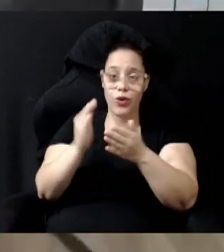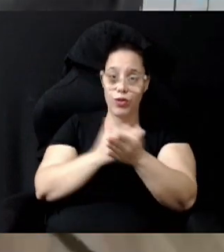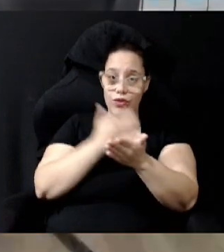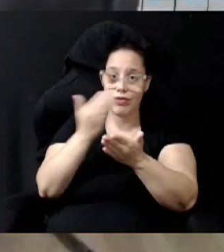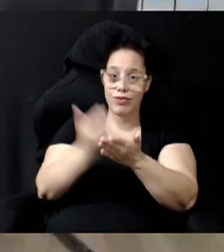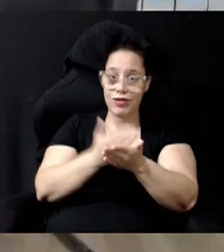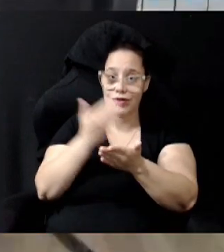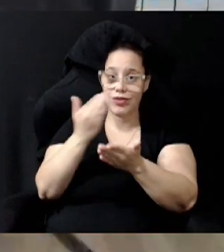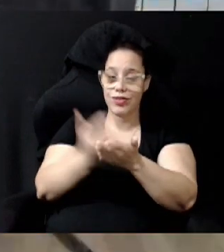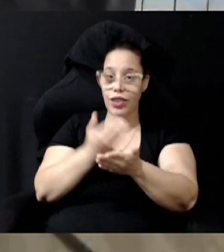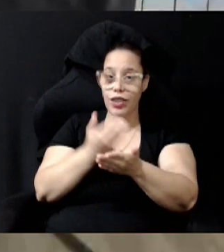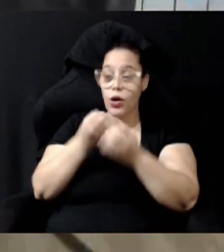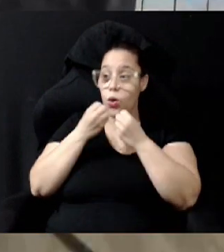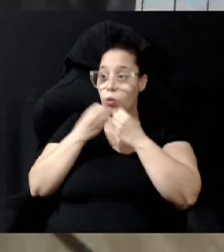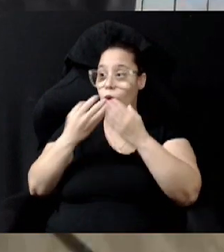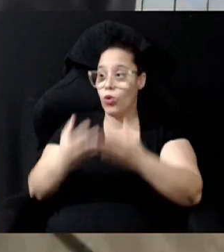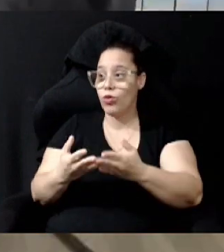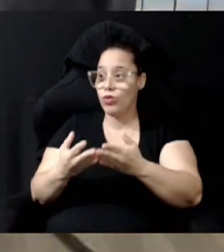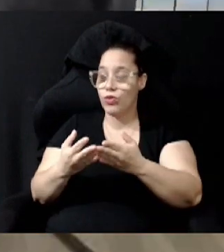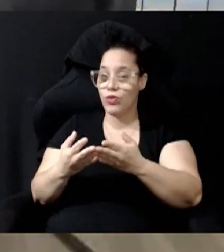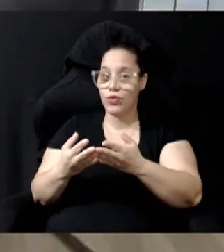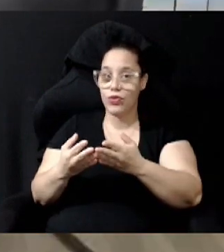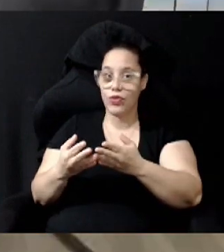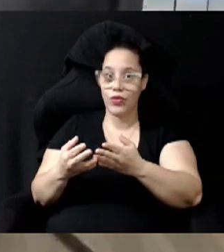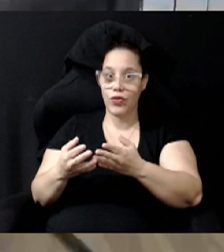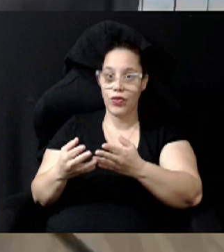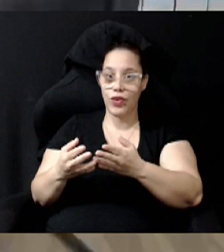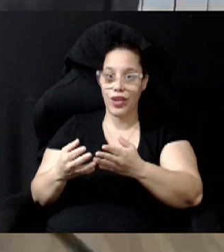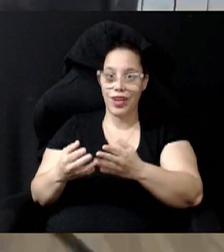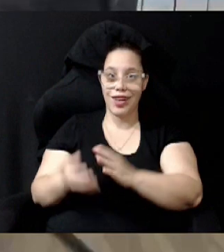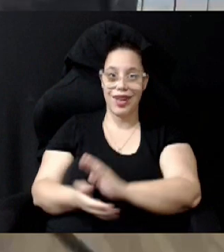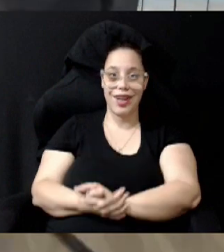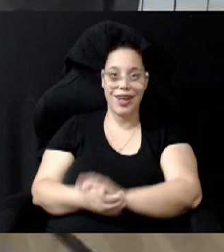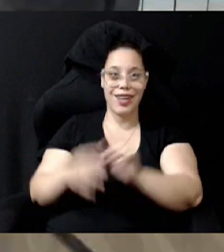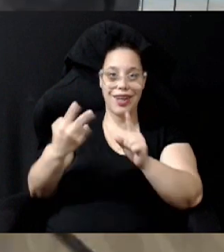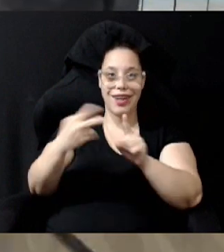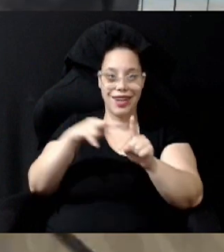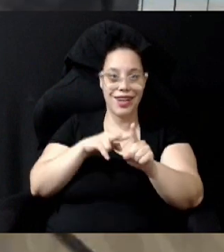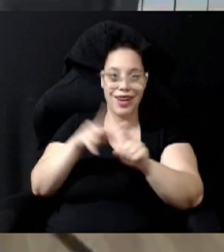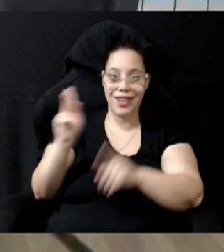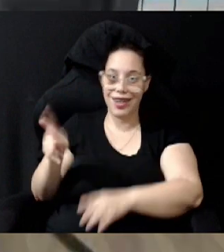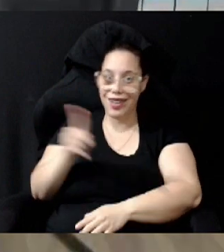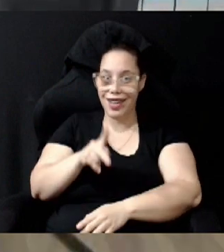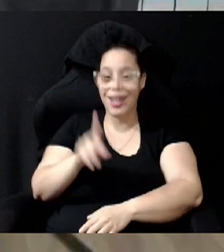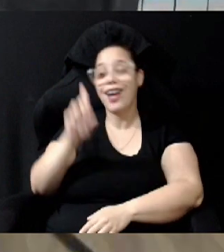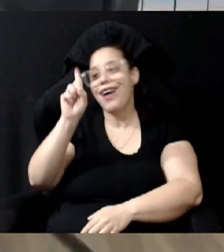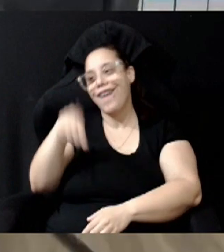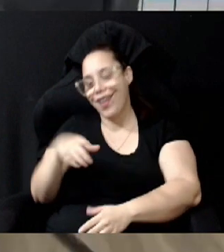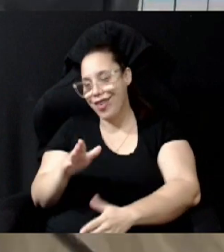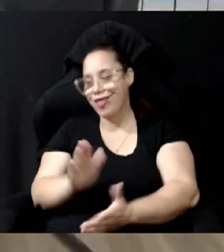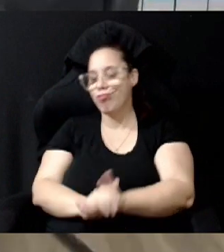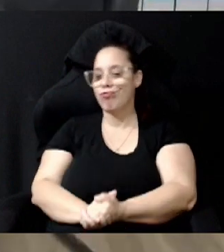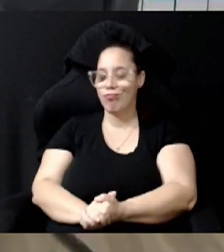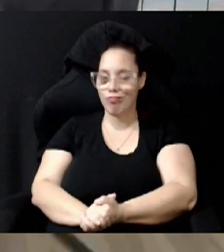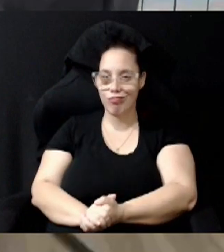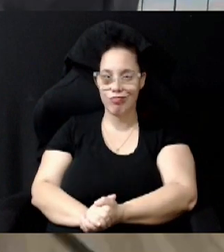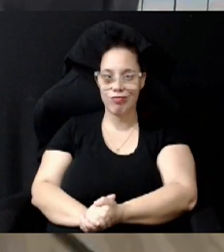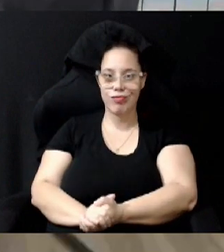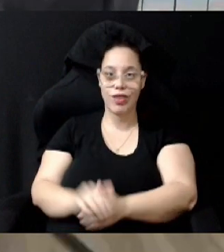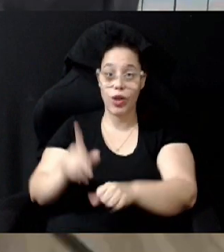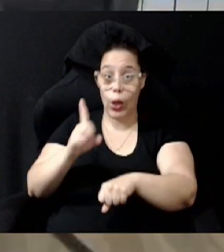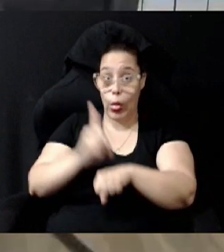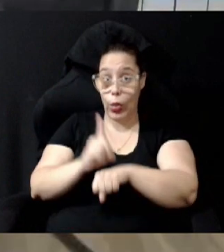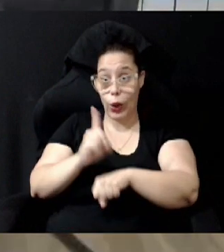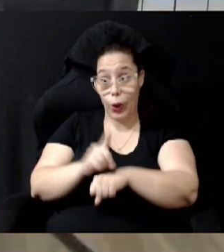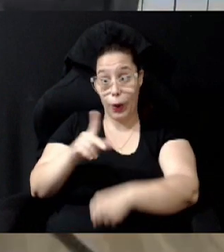Bom, ponto de vista com o professor... Você me provoca. Ponto de vista com o professor é assim mesmo, ainda mais com o doutor, né, Pedro